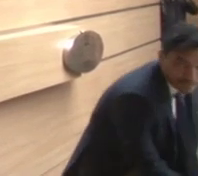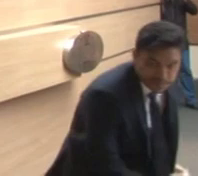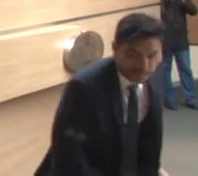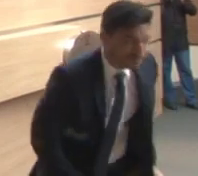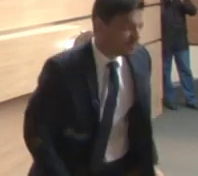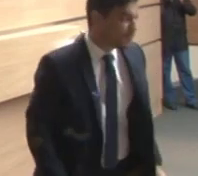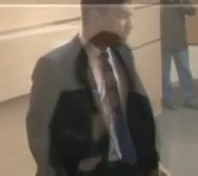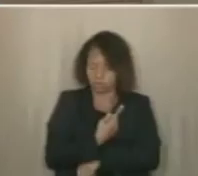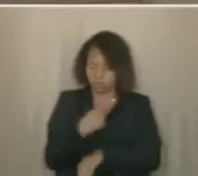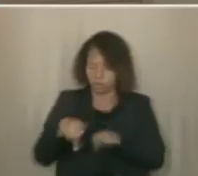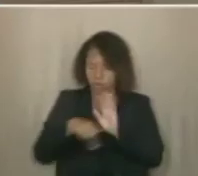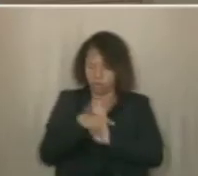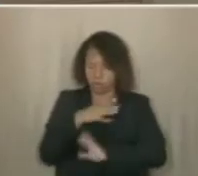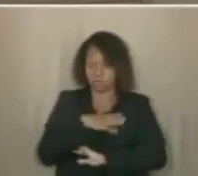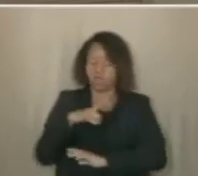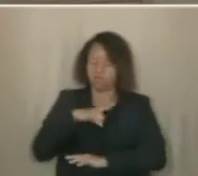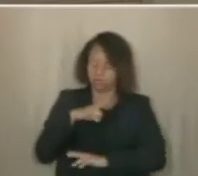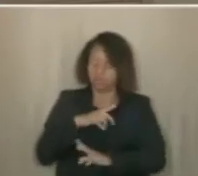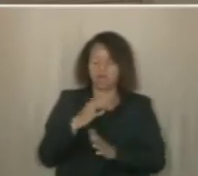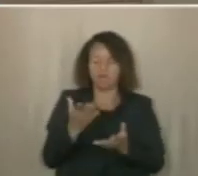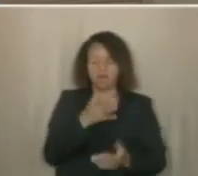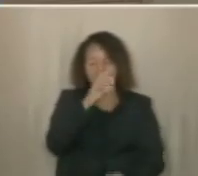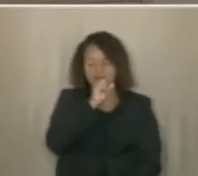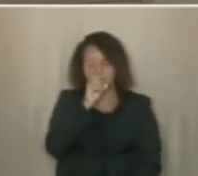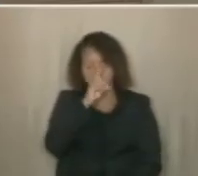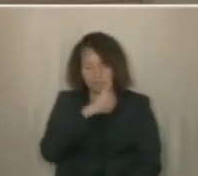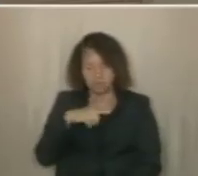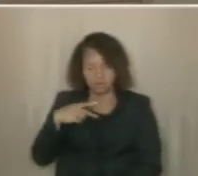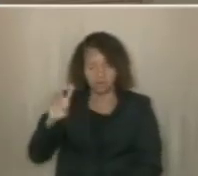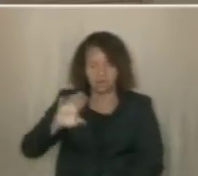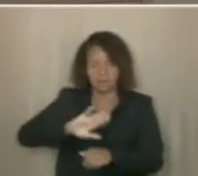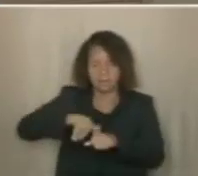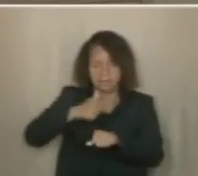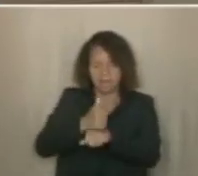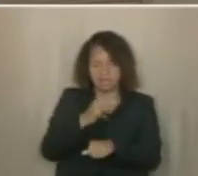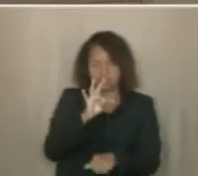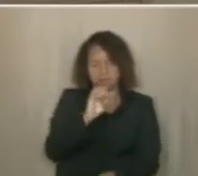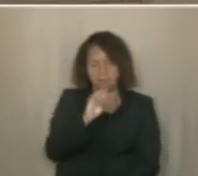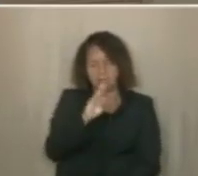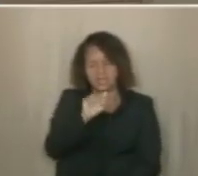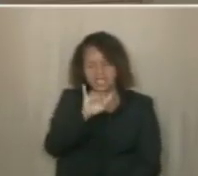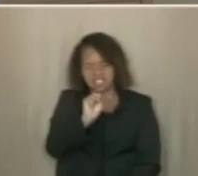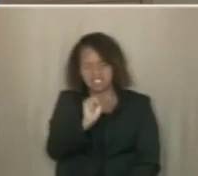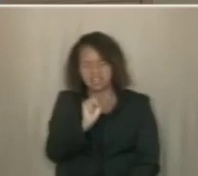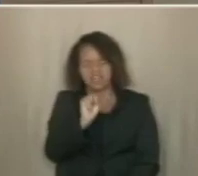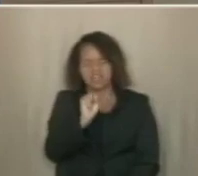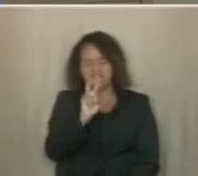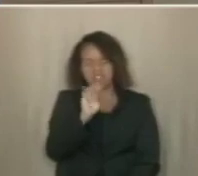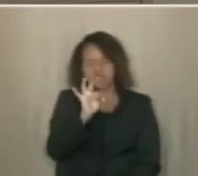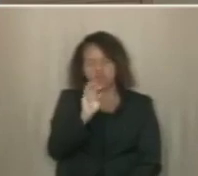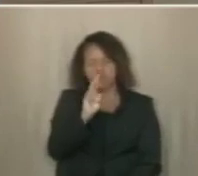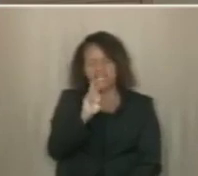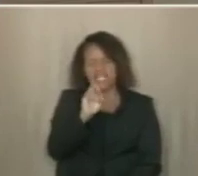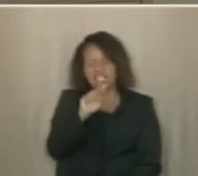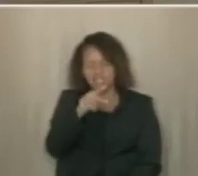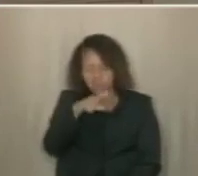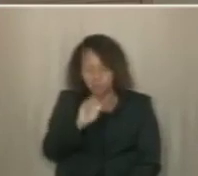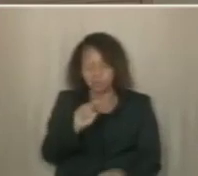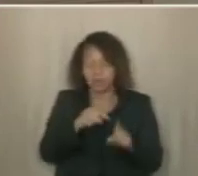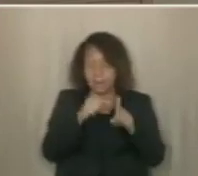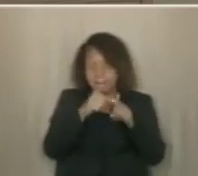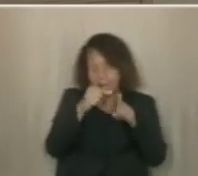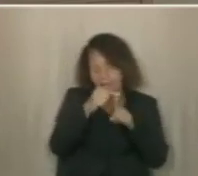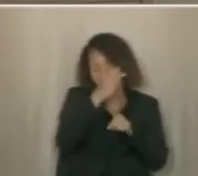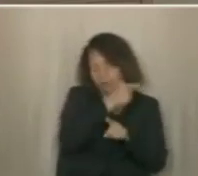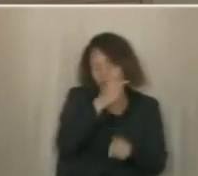zona norte da cidade eu tive esse final de semana na praça Tobias Vitorino no bairro de cajoo Mais